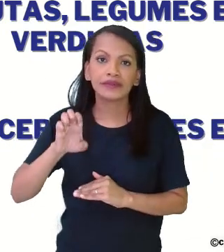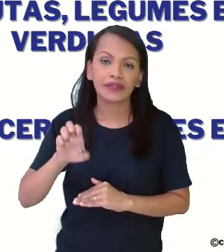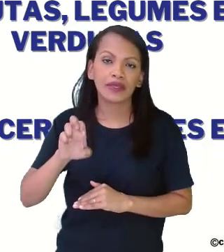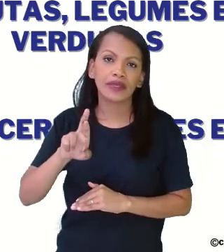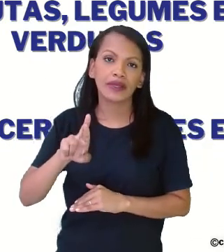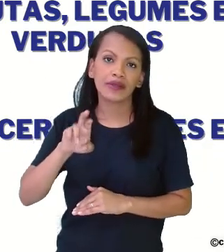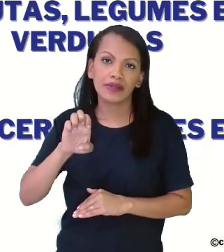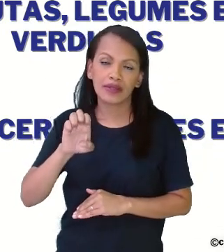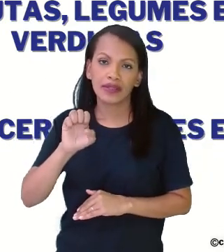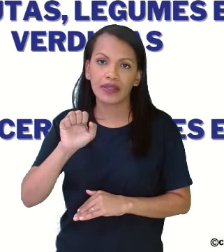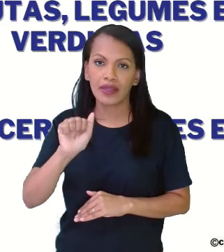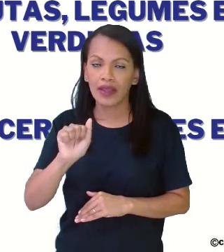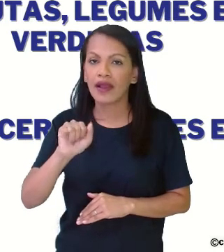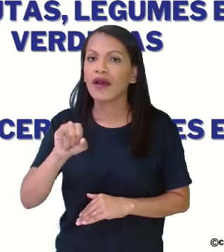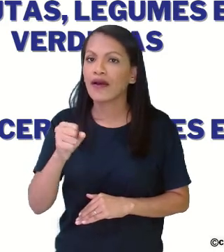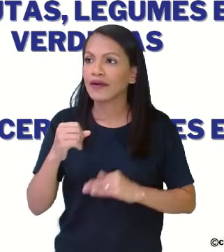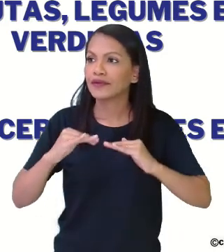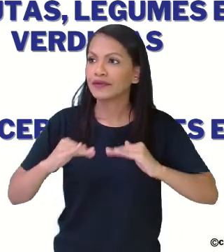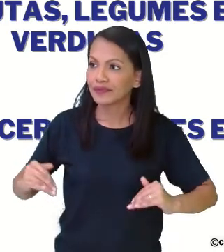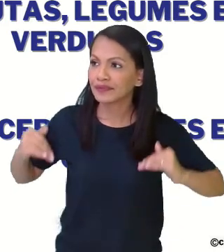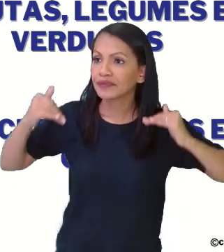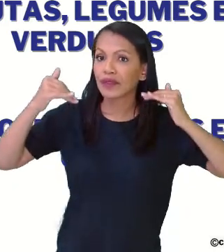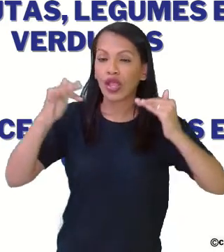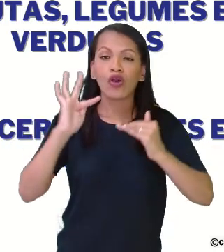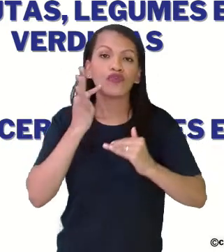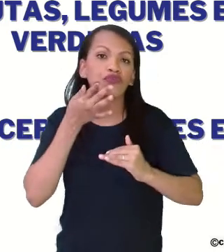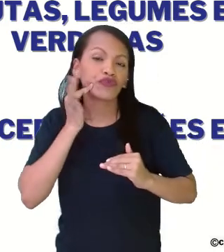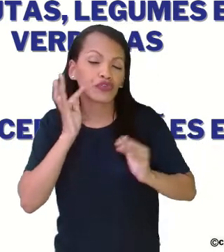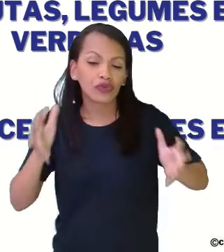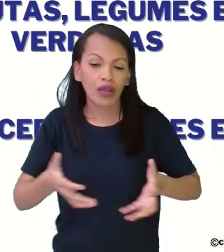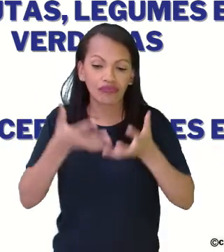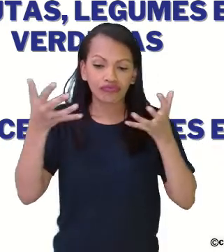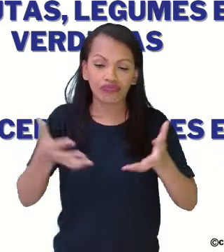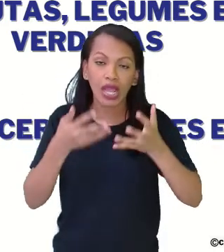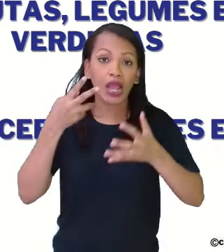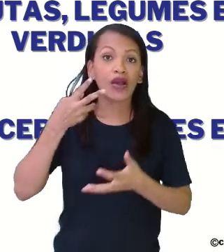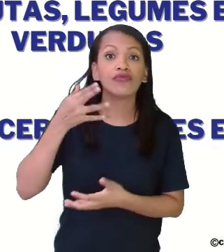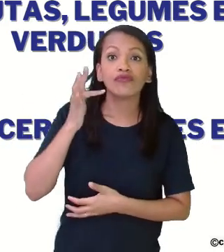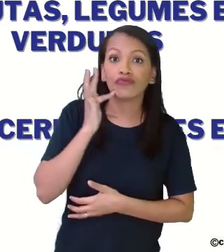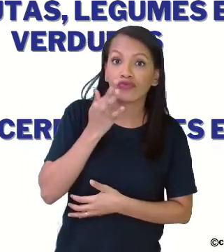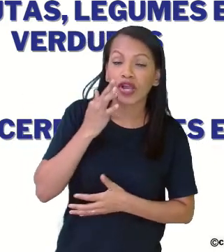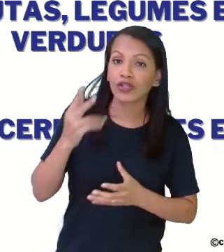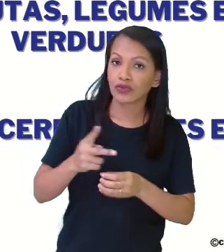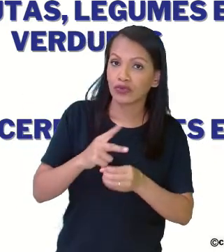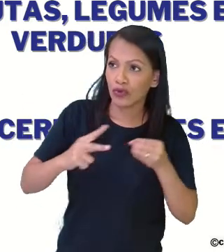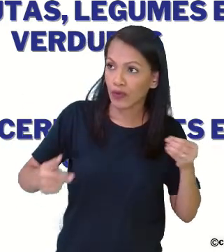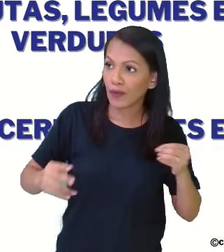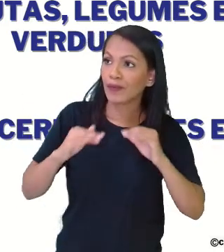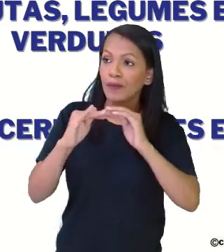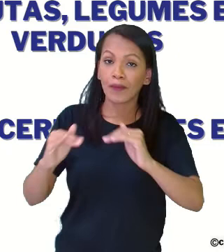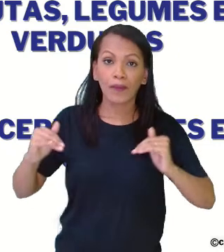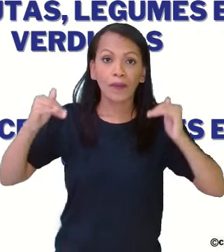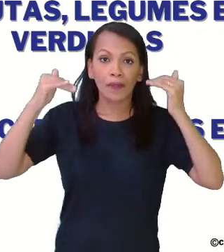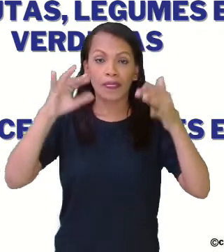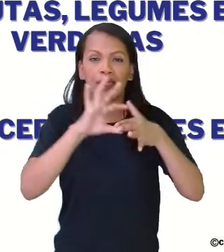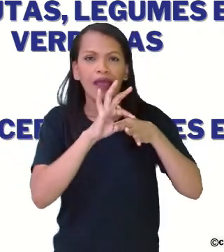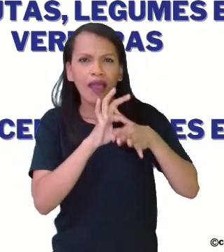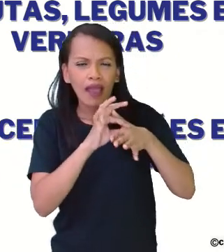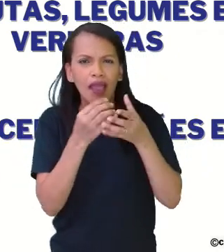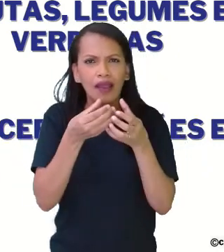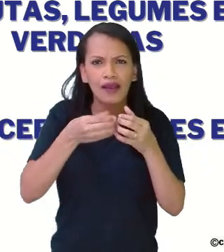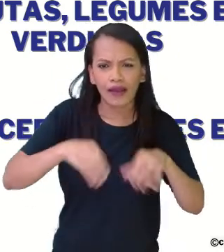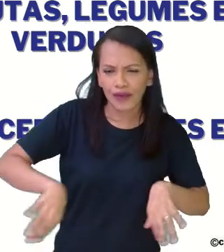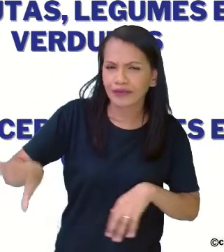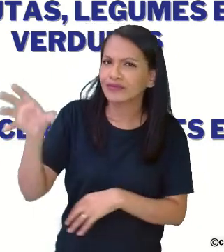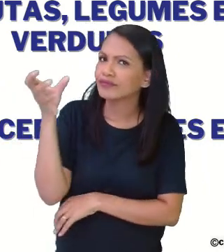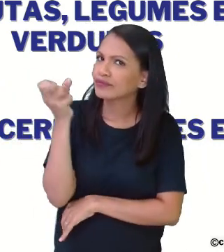E aí a gente vai subindo. Eu tenho frutas, legumes e verduras. Mais em cima eu tenho carnes, ovos, leite